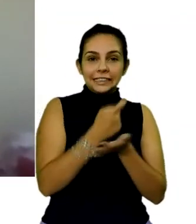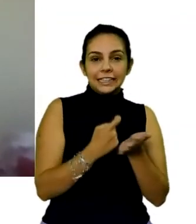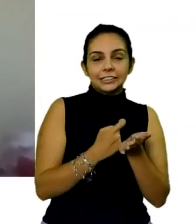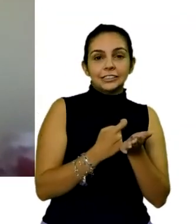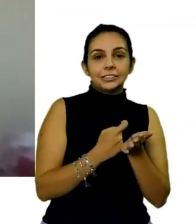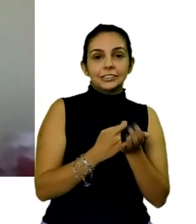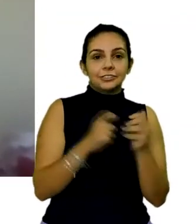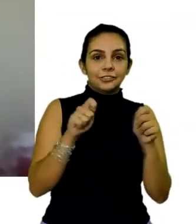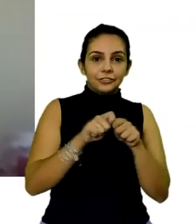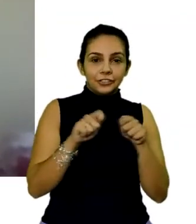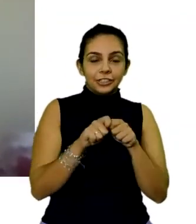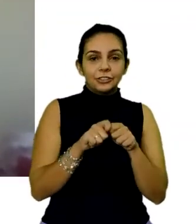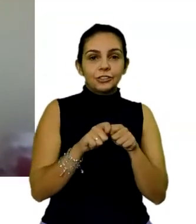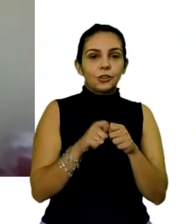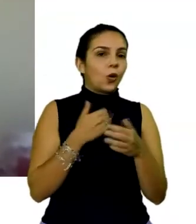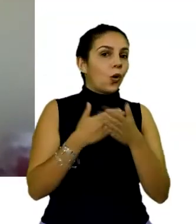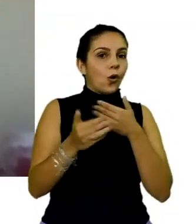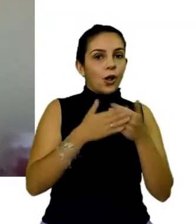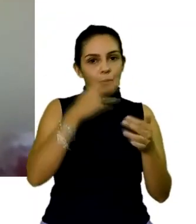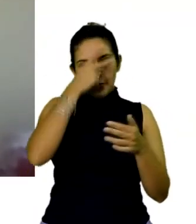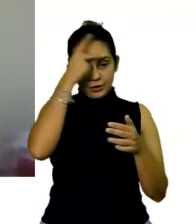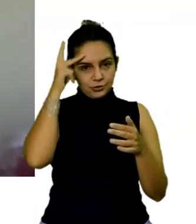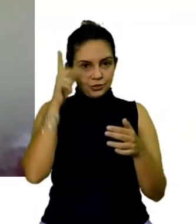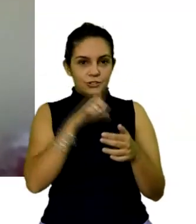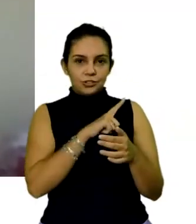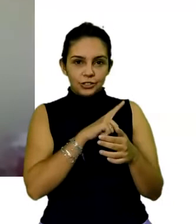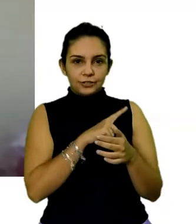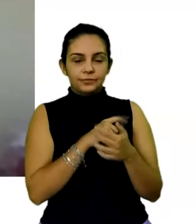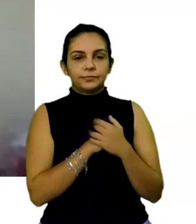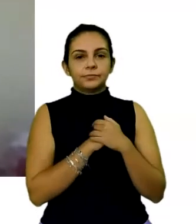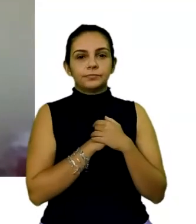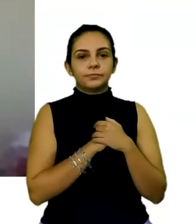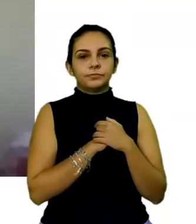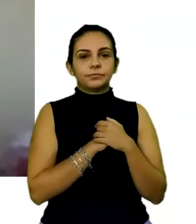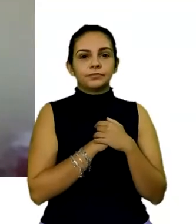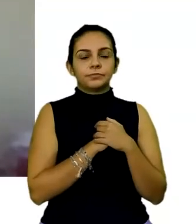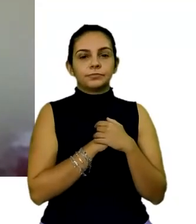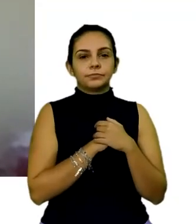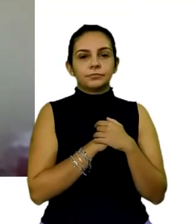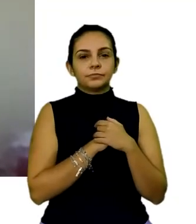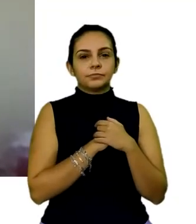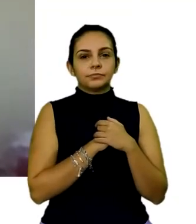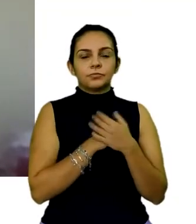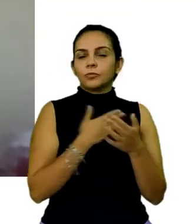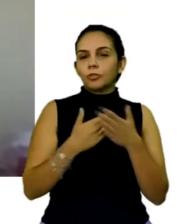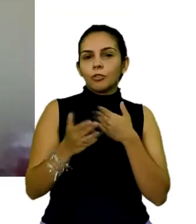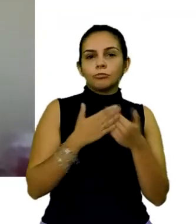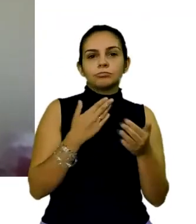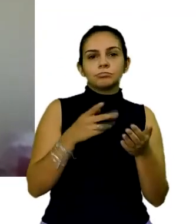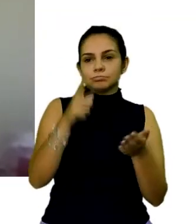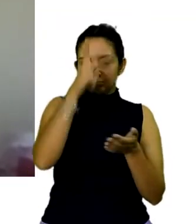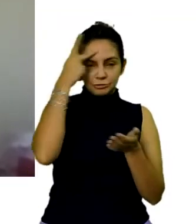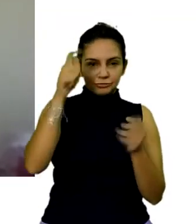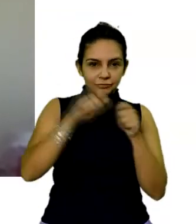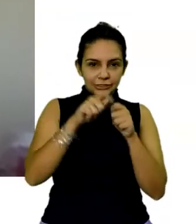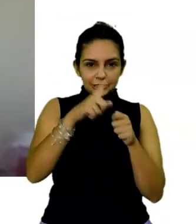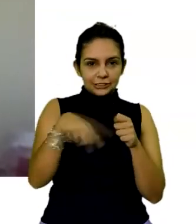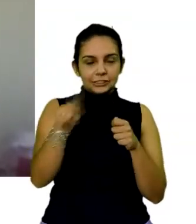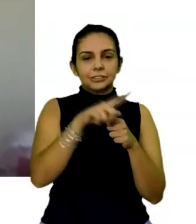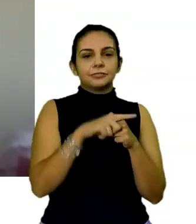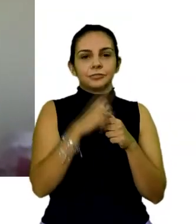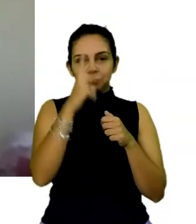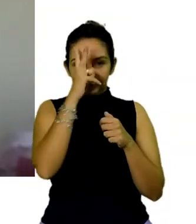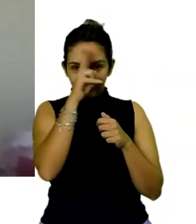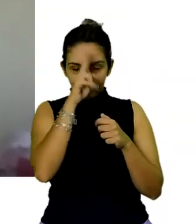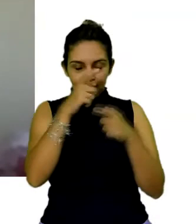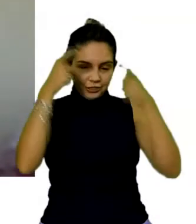textos eram feitos por qualquer pessoa que tinha na editora, né? Qualquer redator lá disse, olha, tem uma